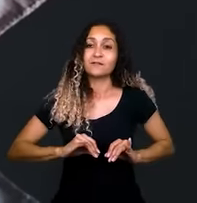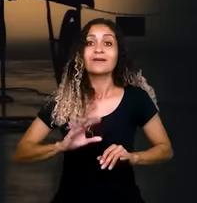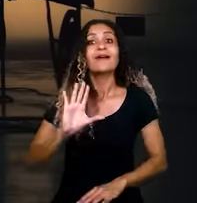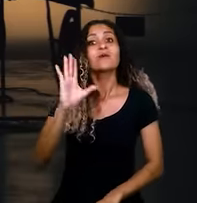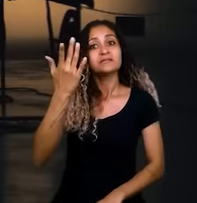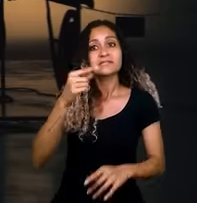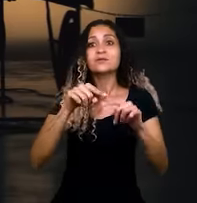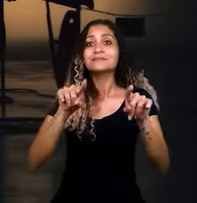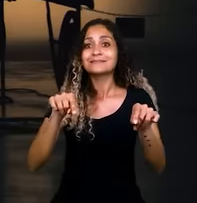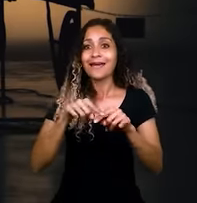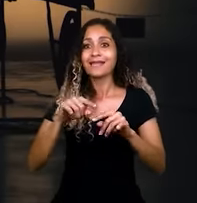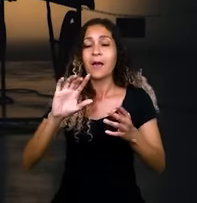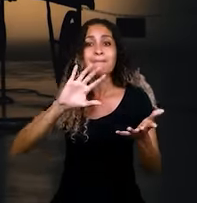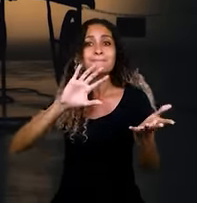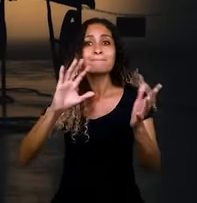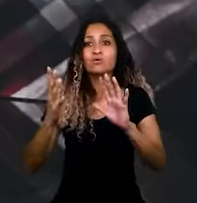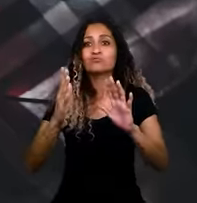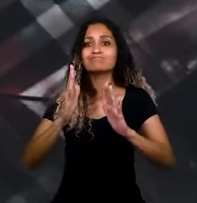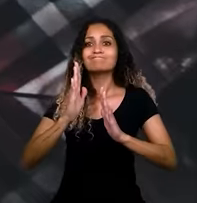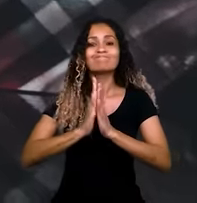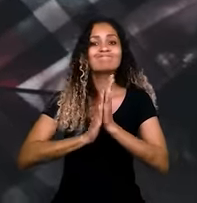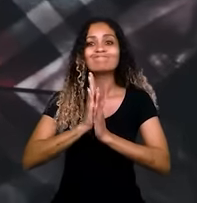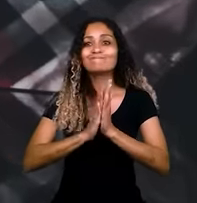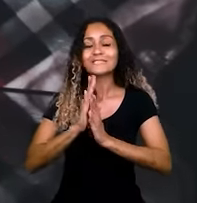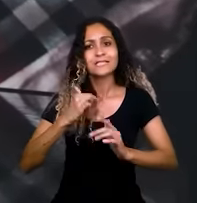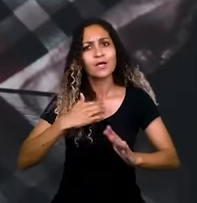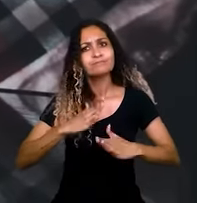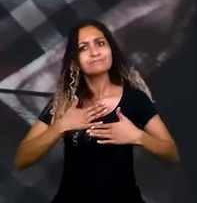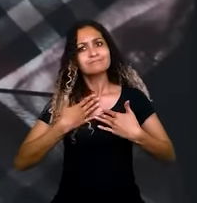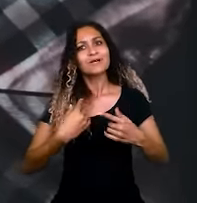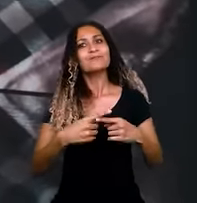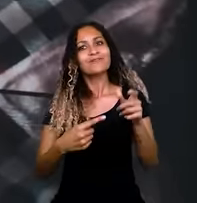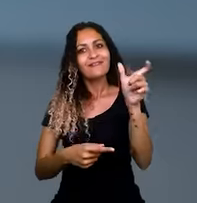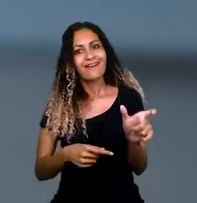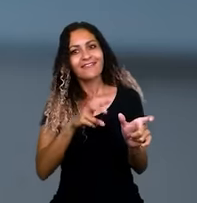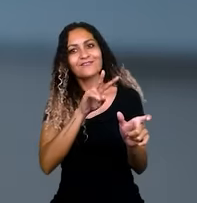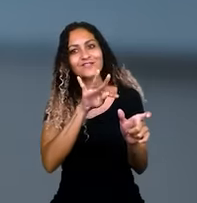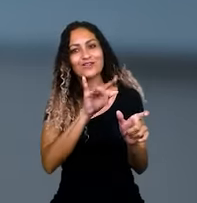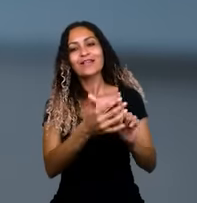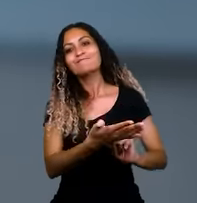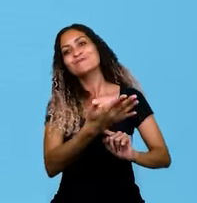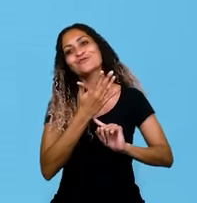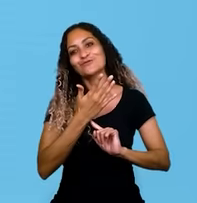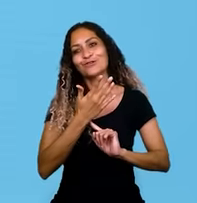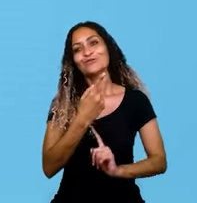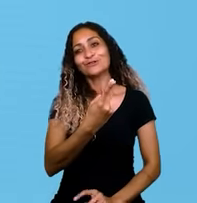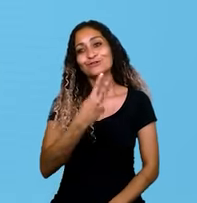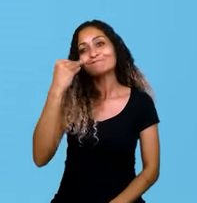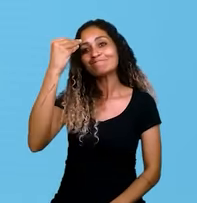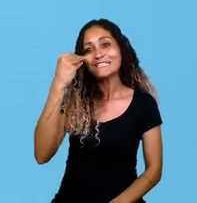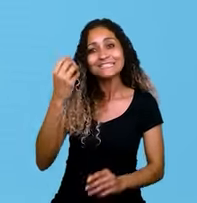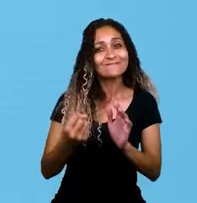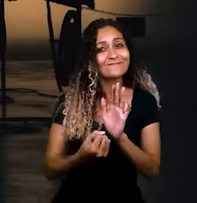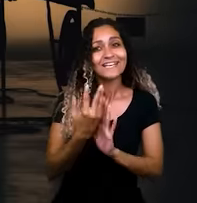teve um surto coletivo de ansiedade. E qual a minha surpresa? Que a pessoa que mais me ajudou nesse momento foi a Vitória. Quantas coisas